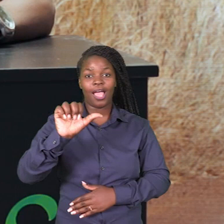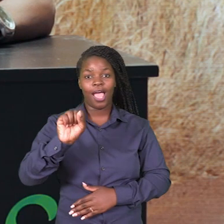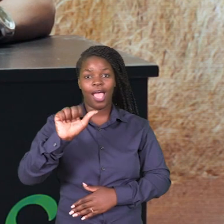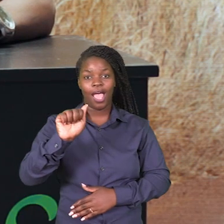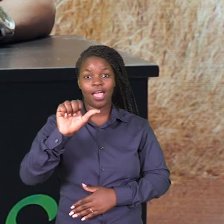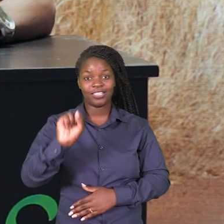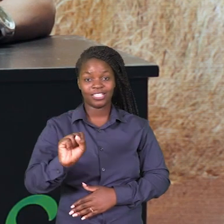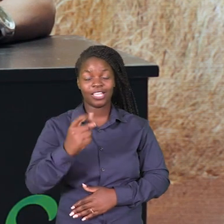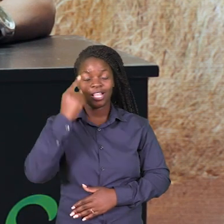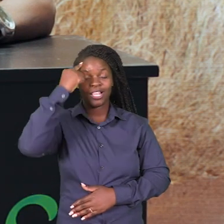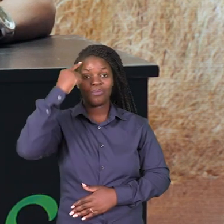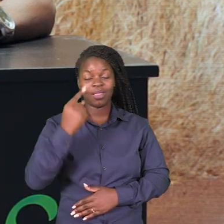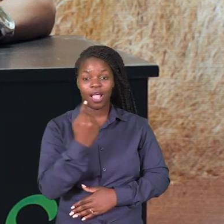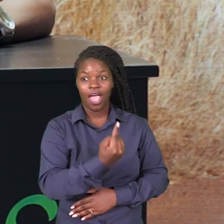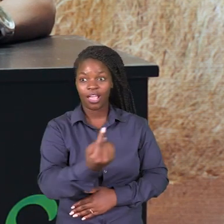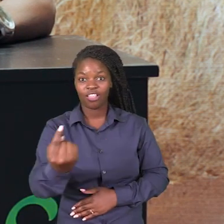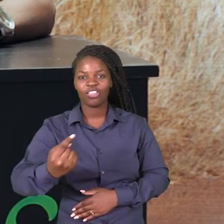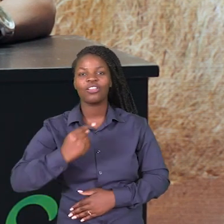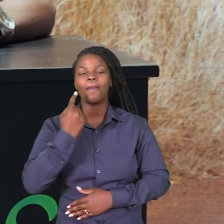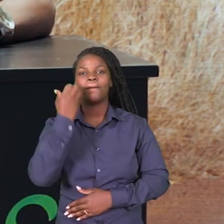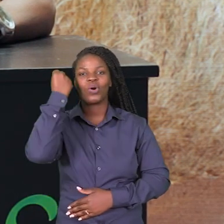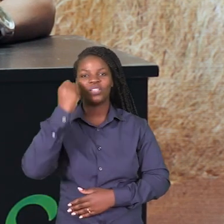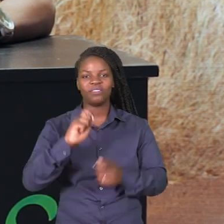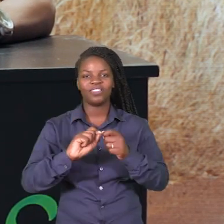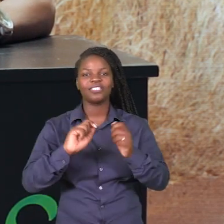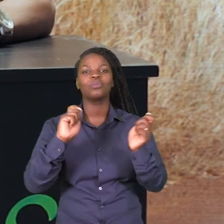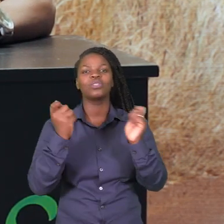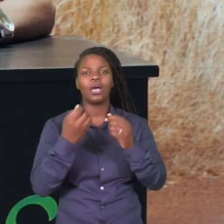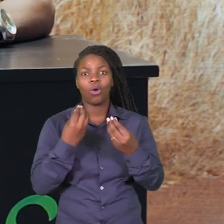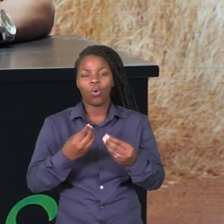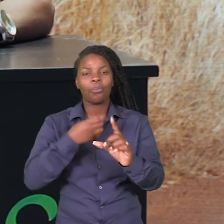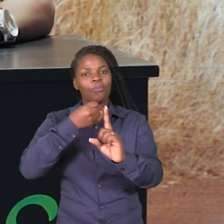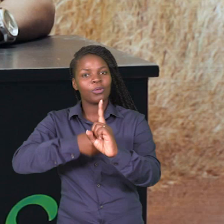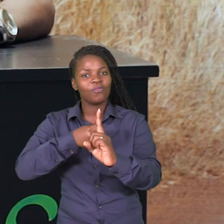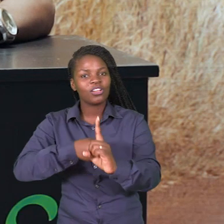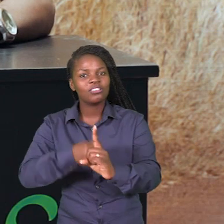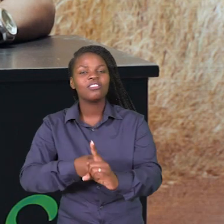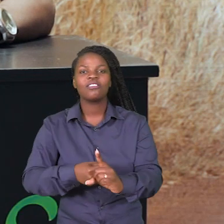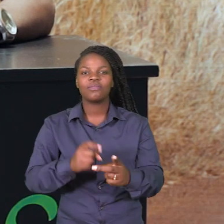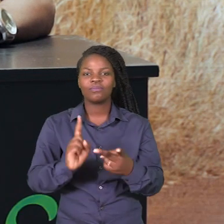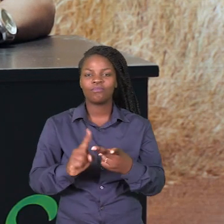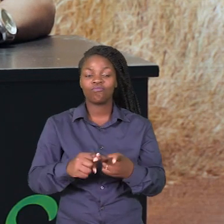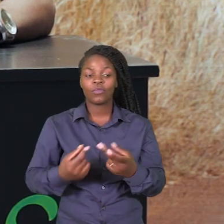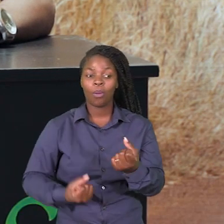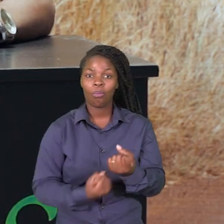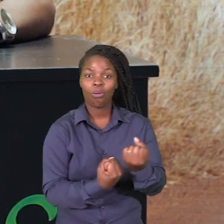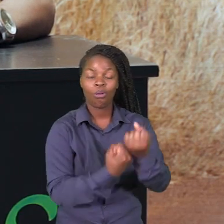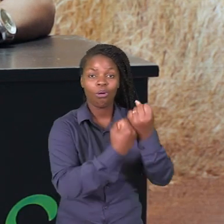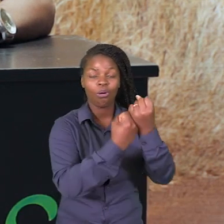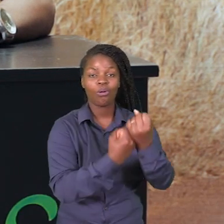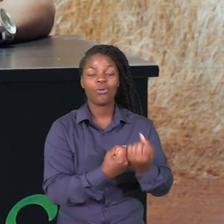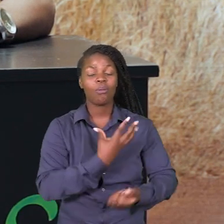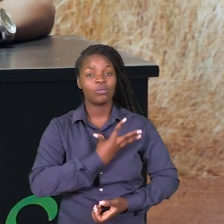edição do asas desta semana Lembrando que cada um de nós é a gente Onde está e pode fazer a mudança advogando eh